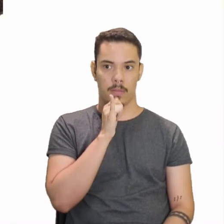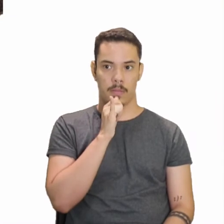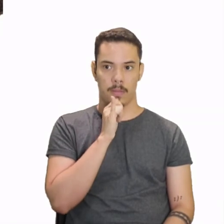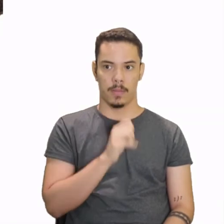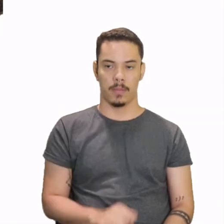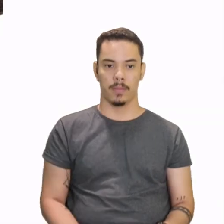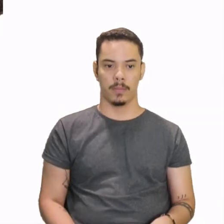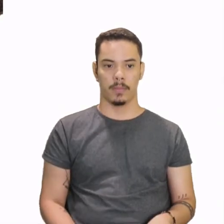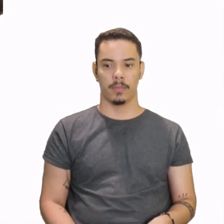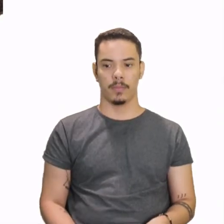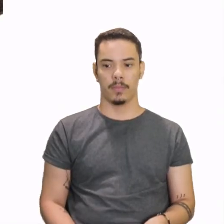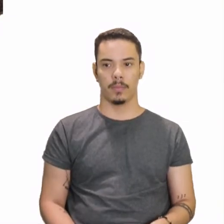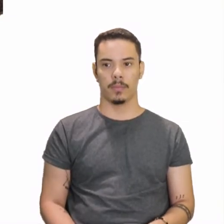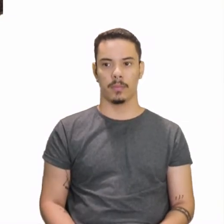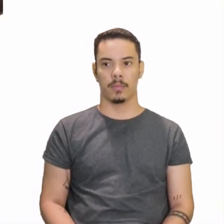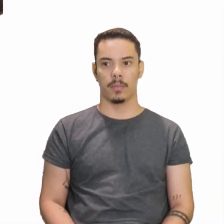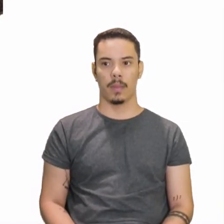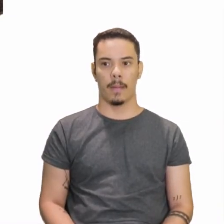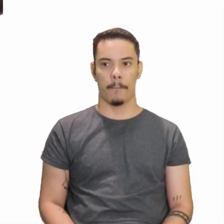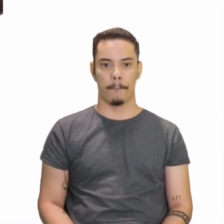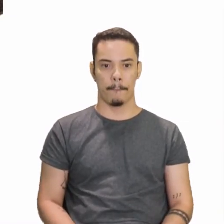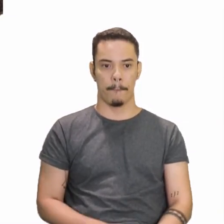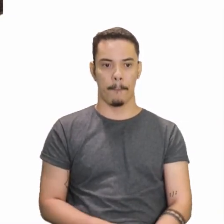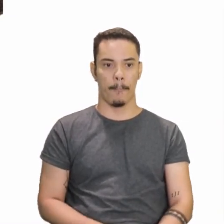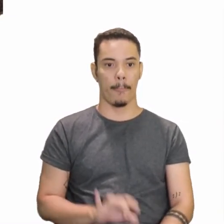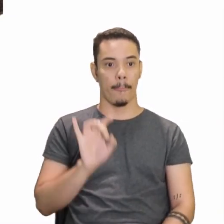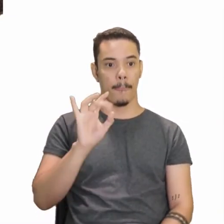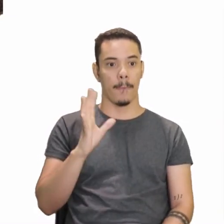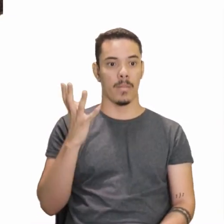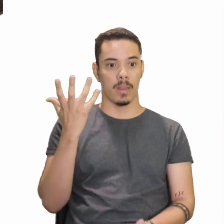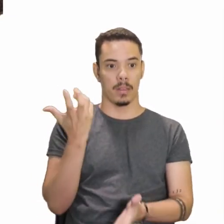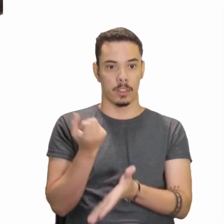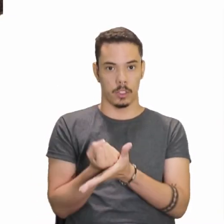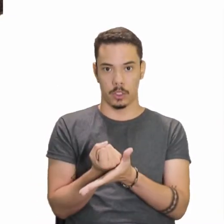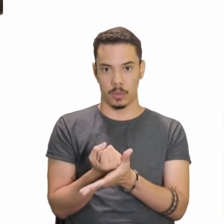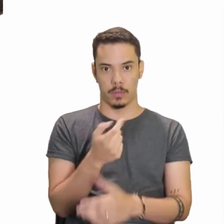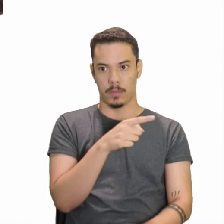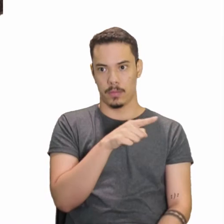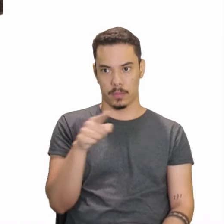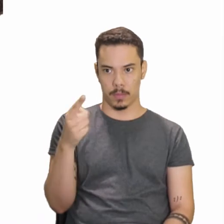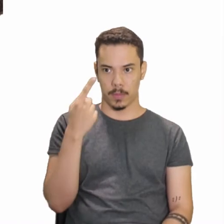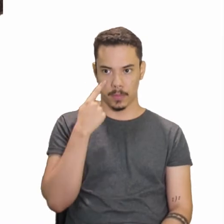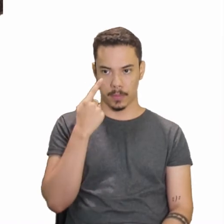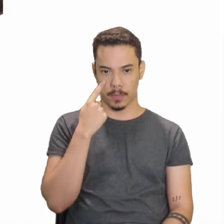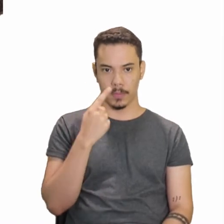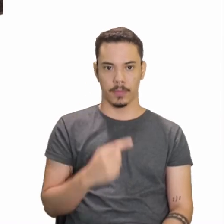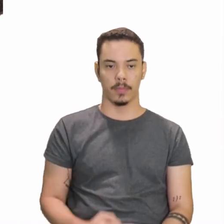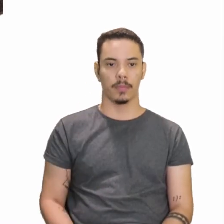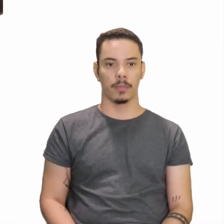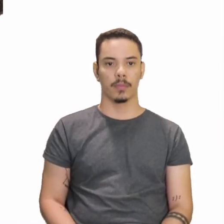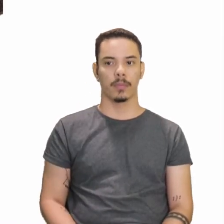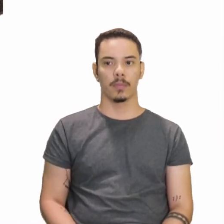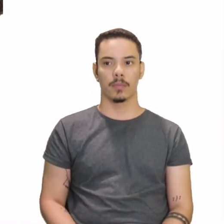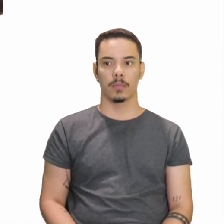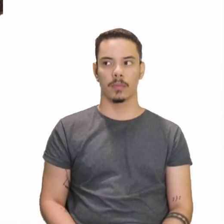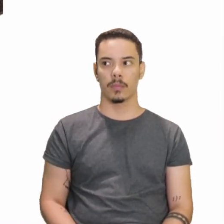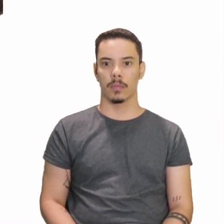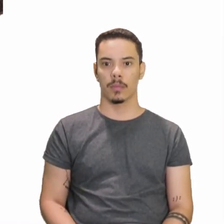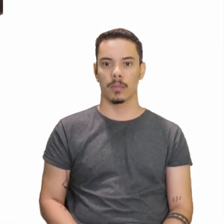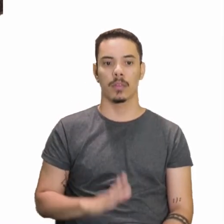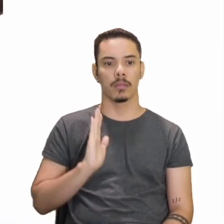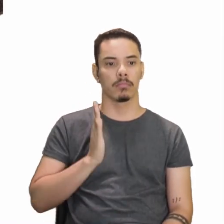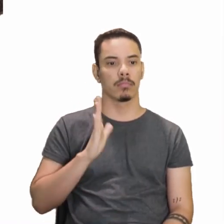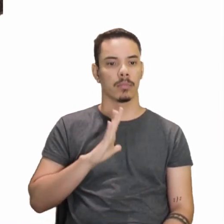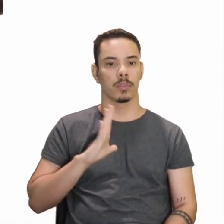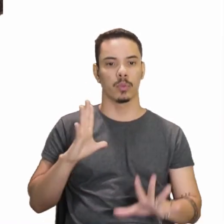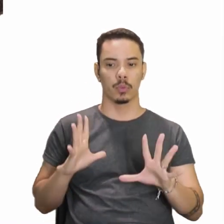para você aí sobre a questão do registro, né? Certo? Então, aqui já nós temos toda